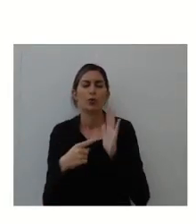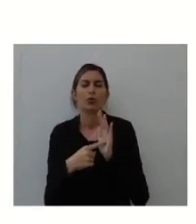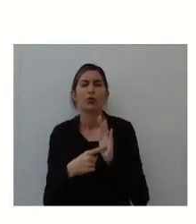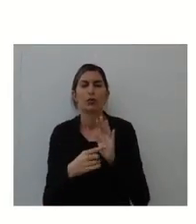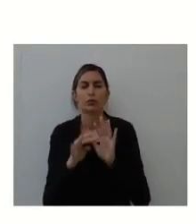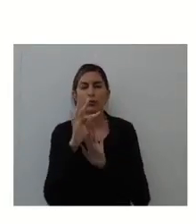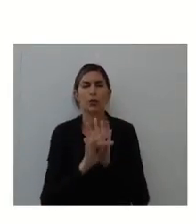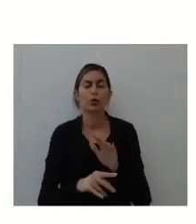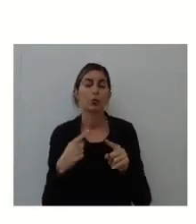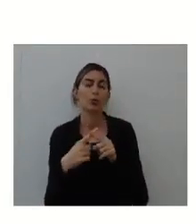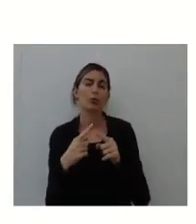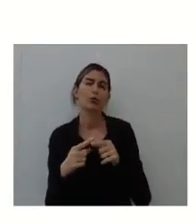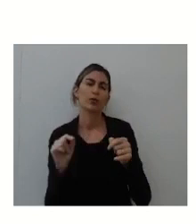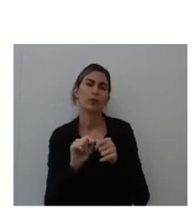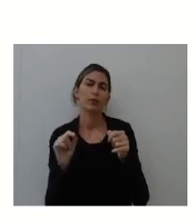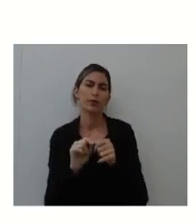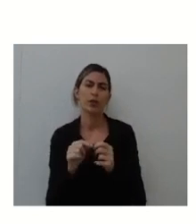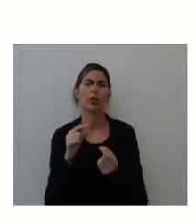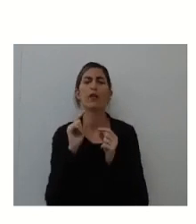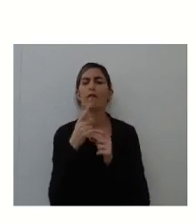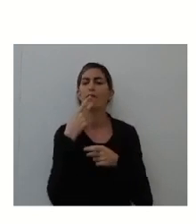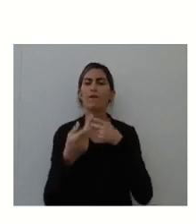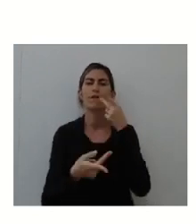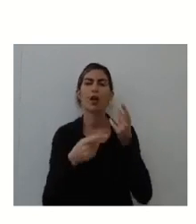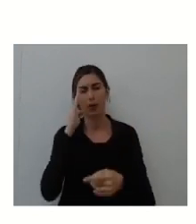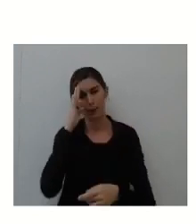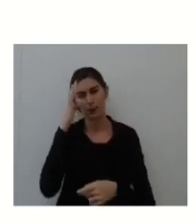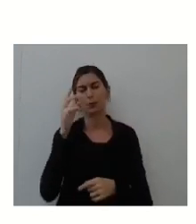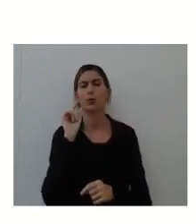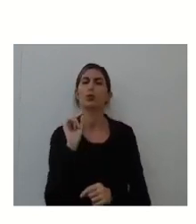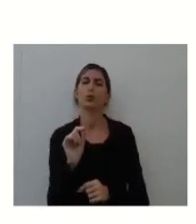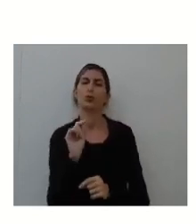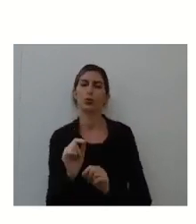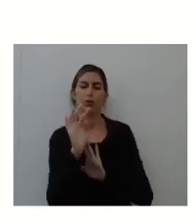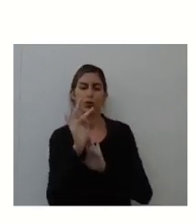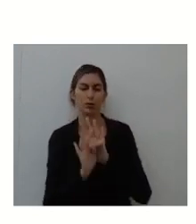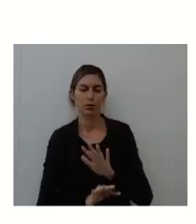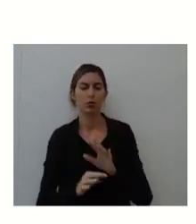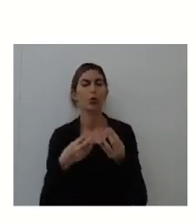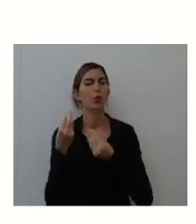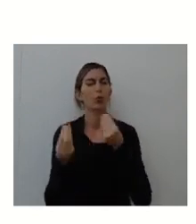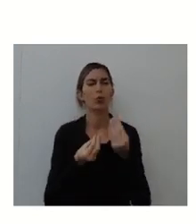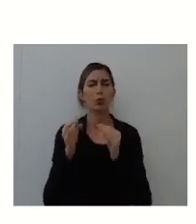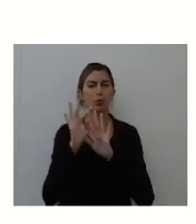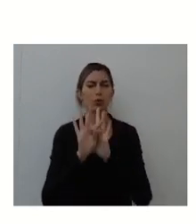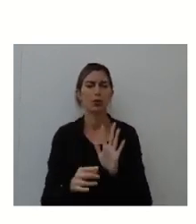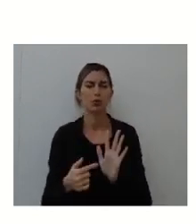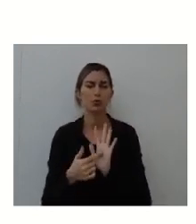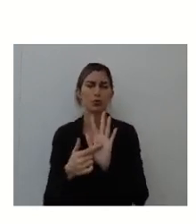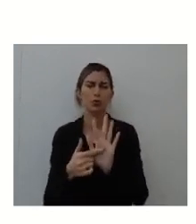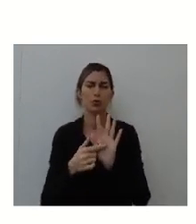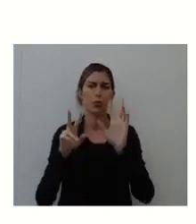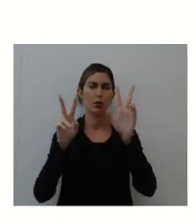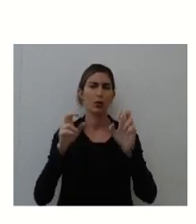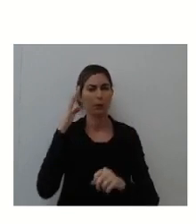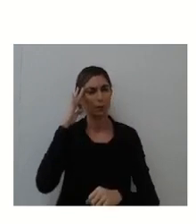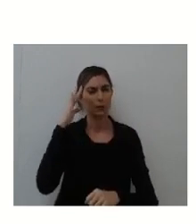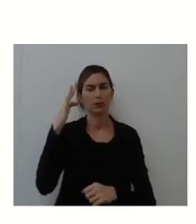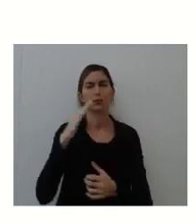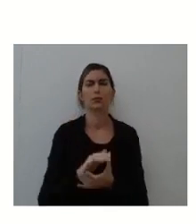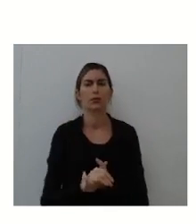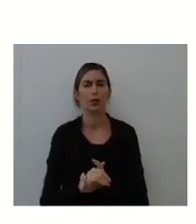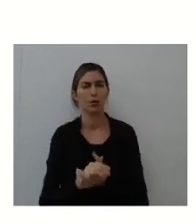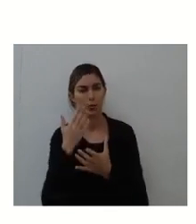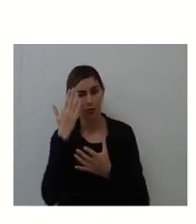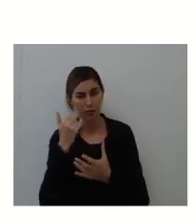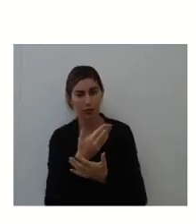Por que ele foi produzido? Do que fala principalmente o texto e de que forma o texto abordou o assunto principal. Eu sei